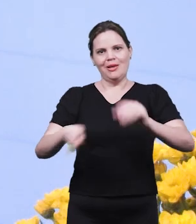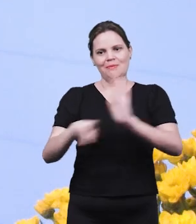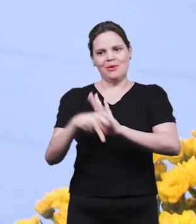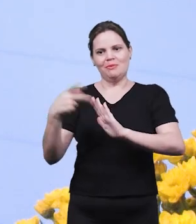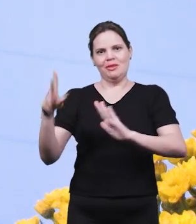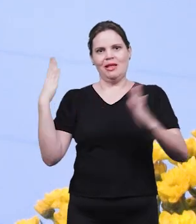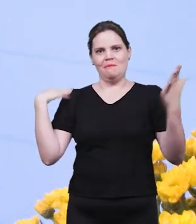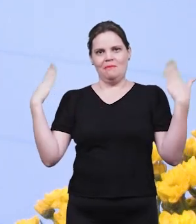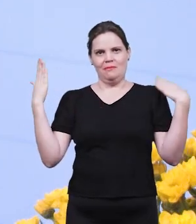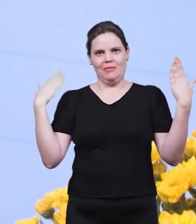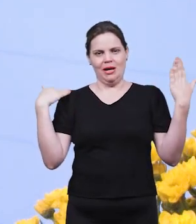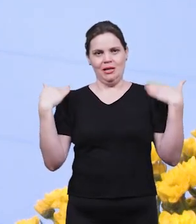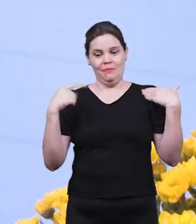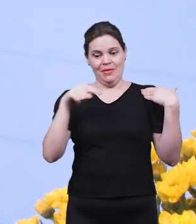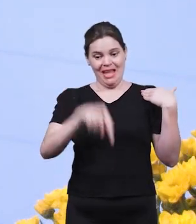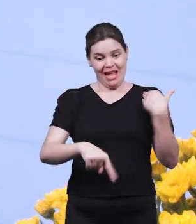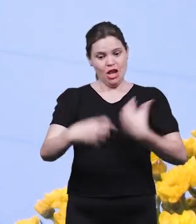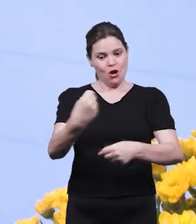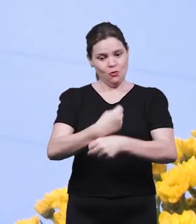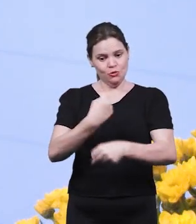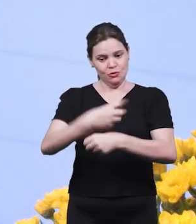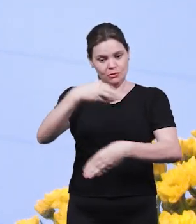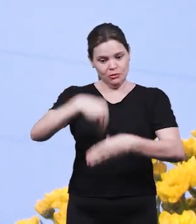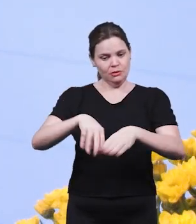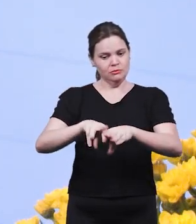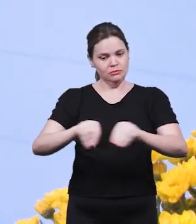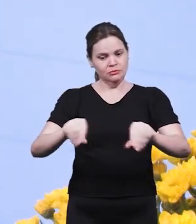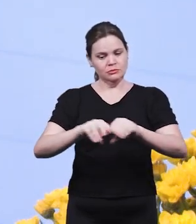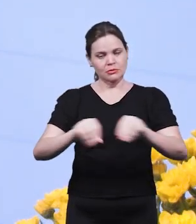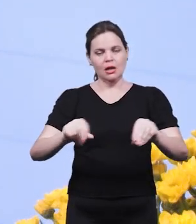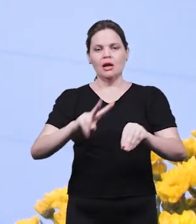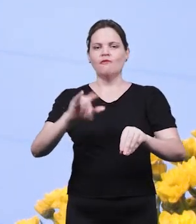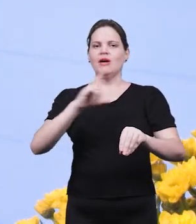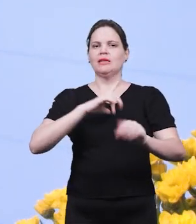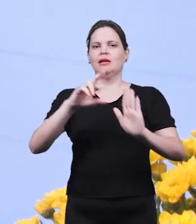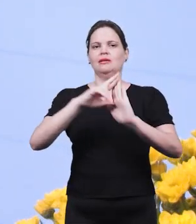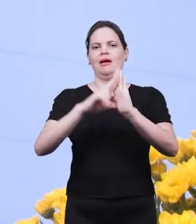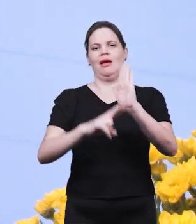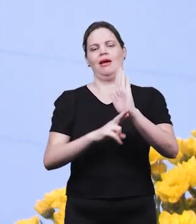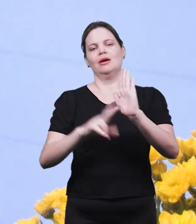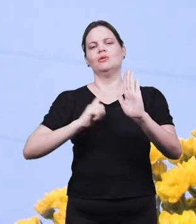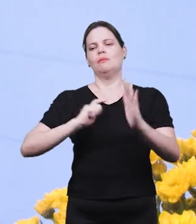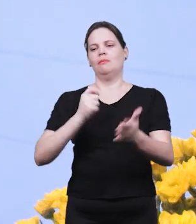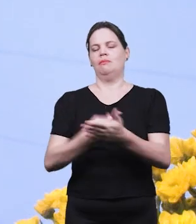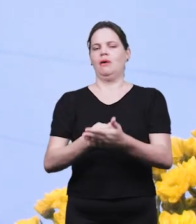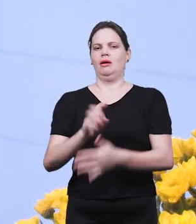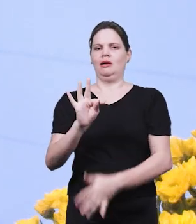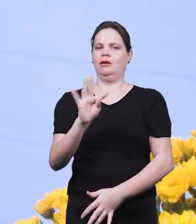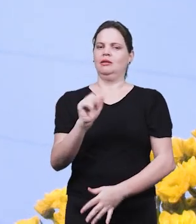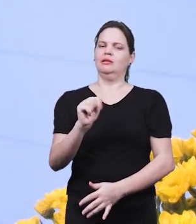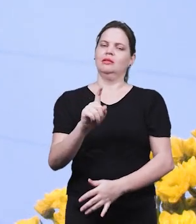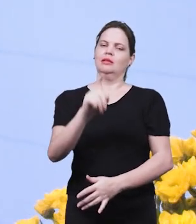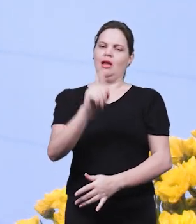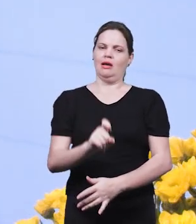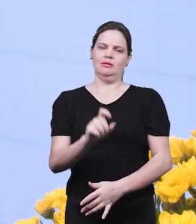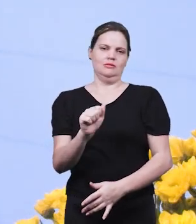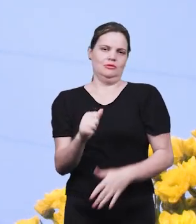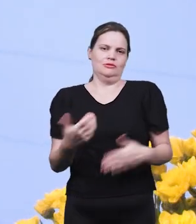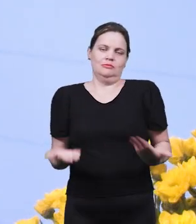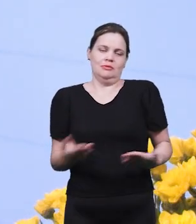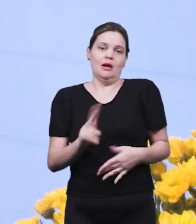podem estar sob o regime de aforamento ou ocupação. E é como